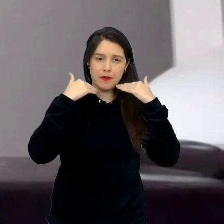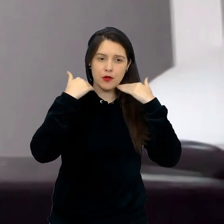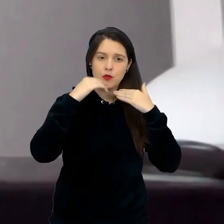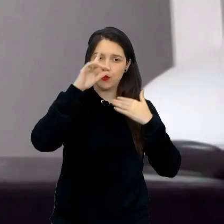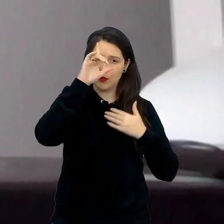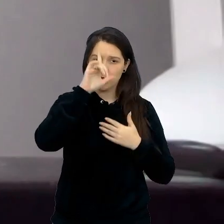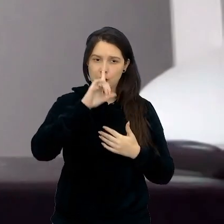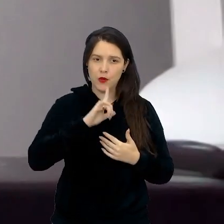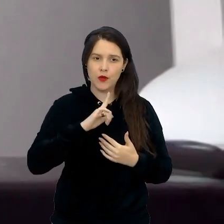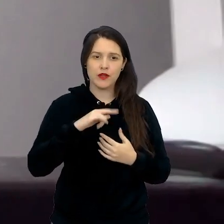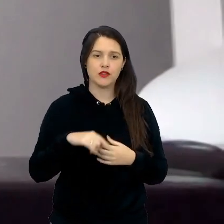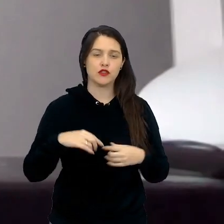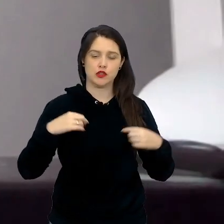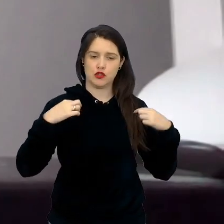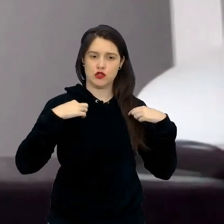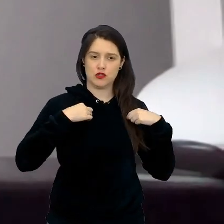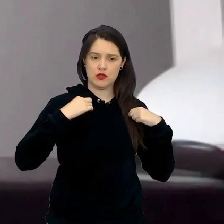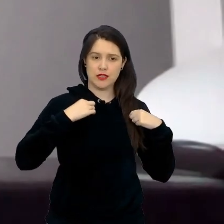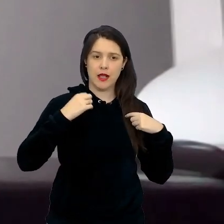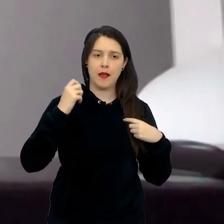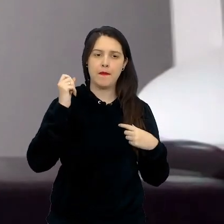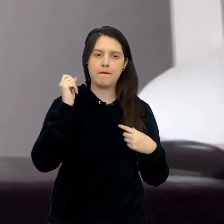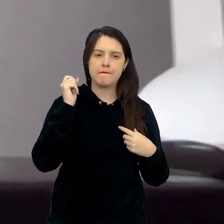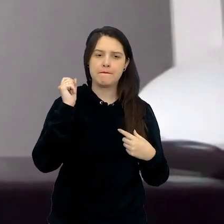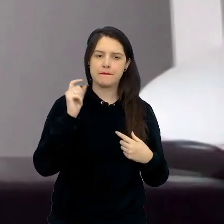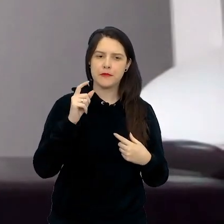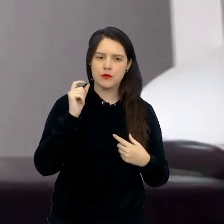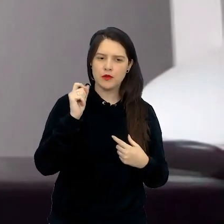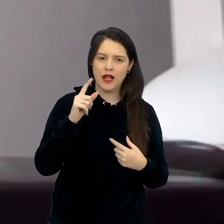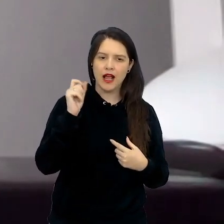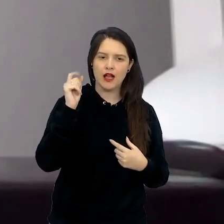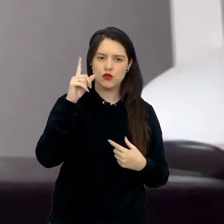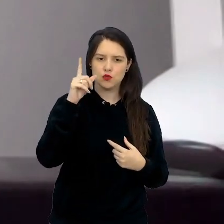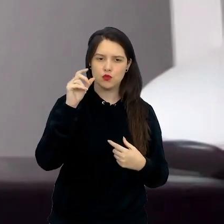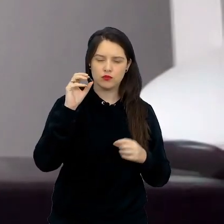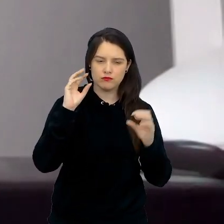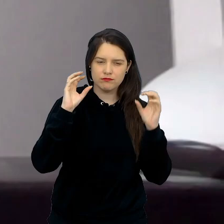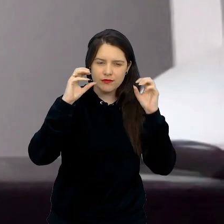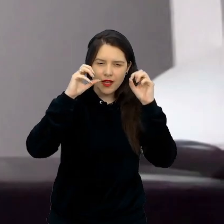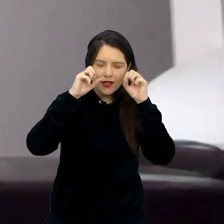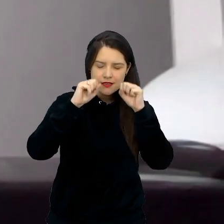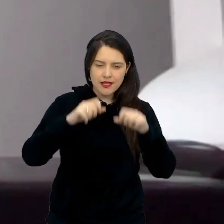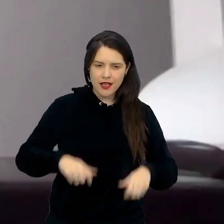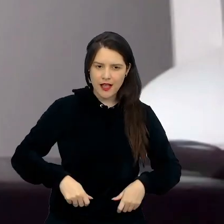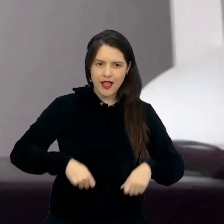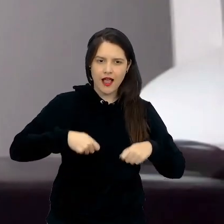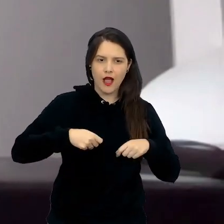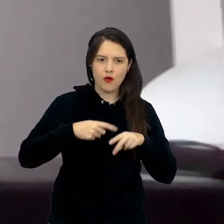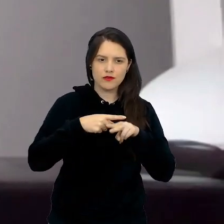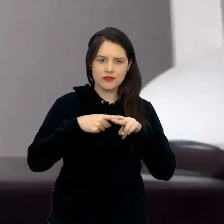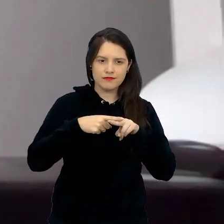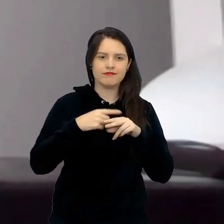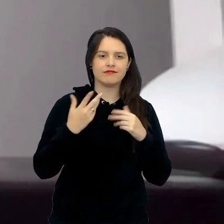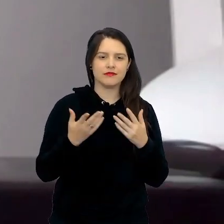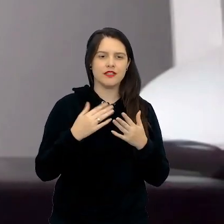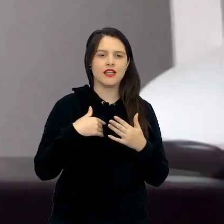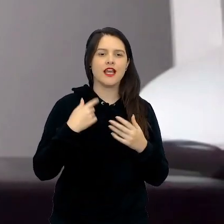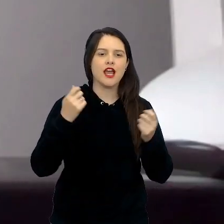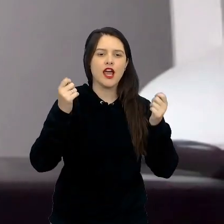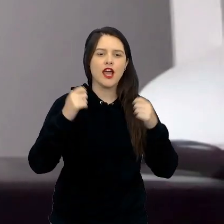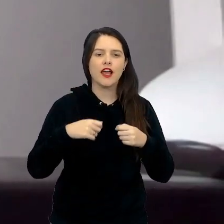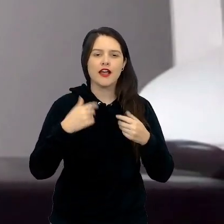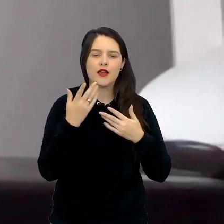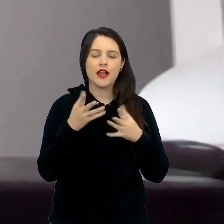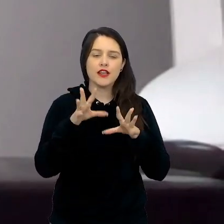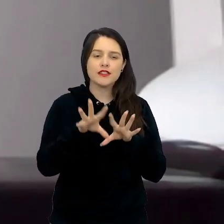loiro, estou vestindo uma blusa azul marinho e calça jeans. Agora, teremos início à